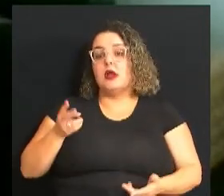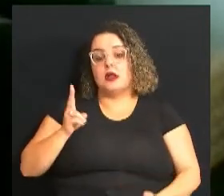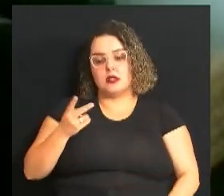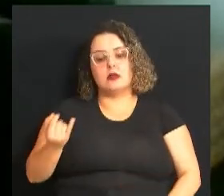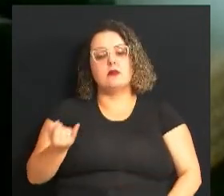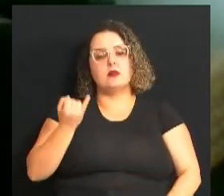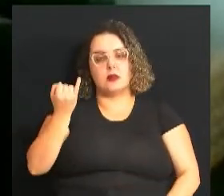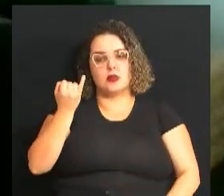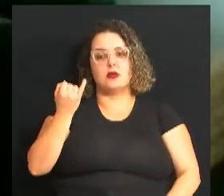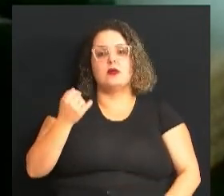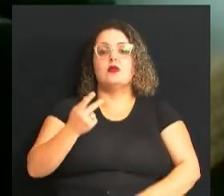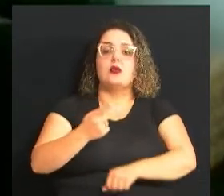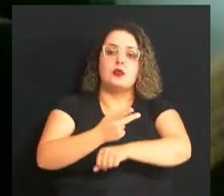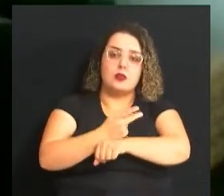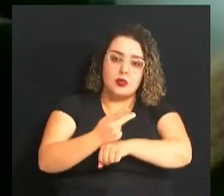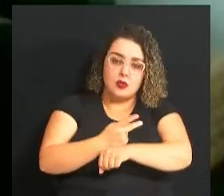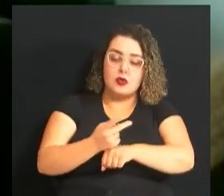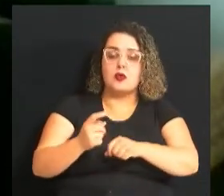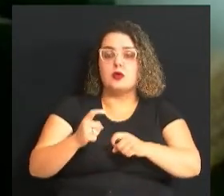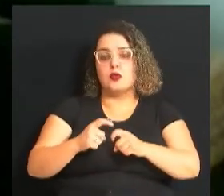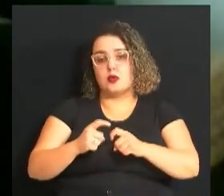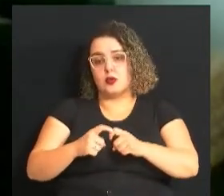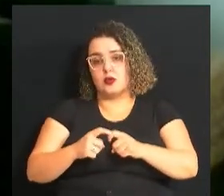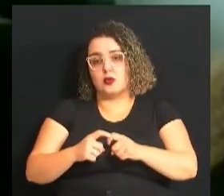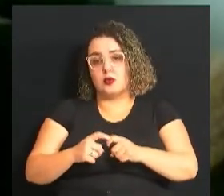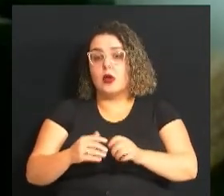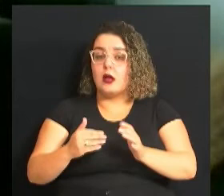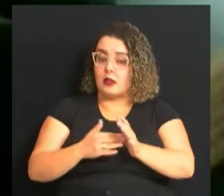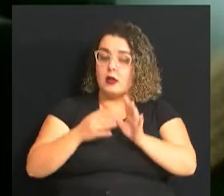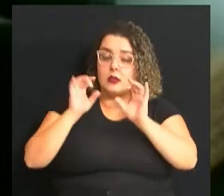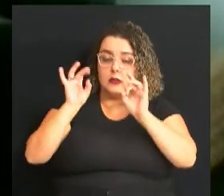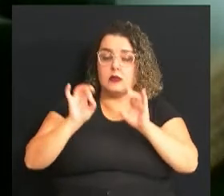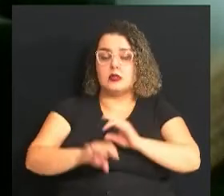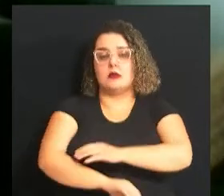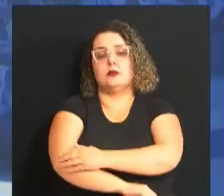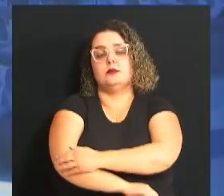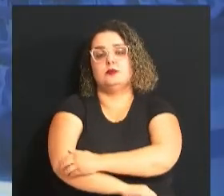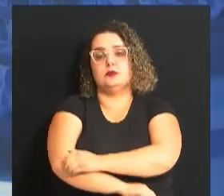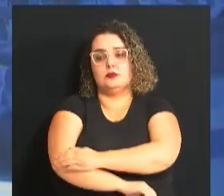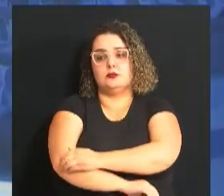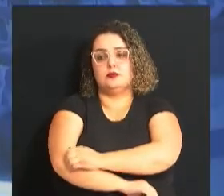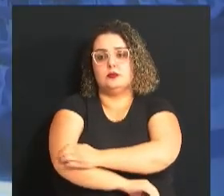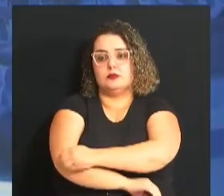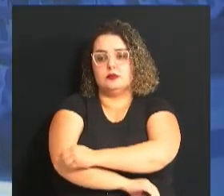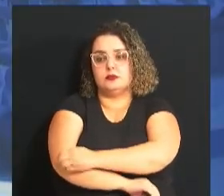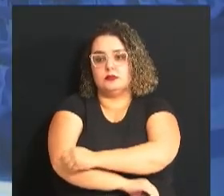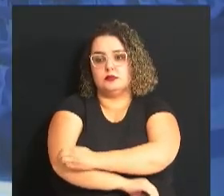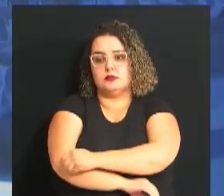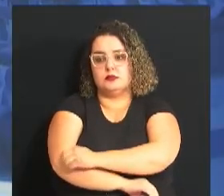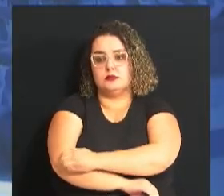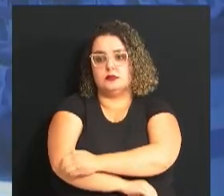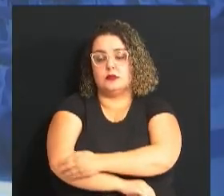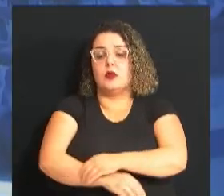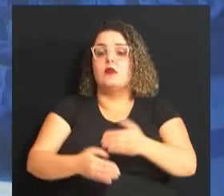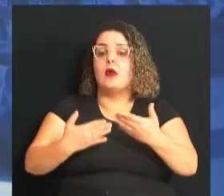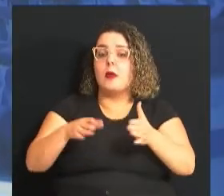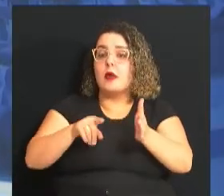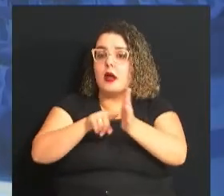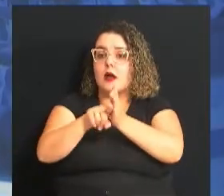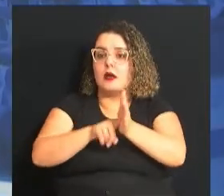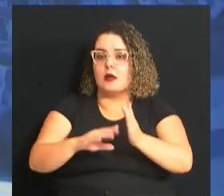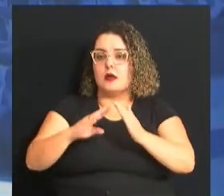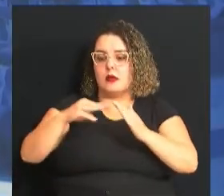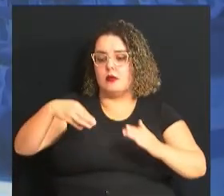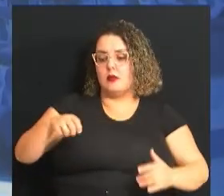gente procure um médico ou até um especialista. Doutor, já vou abrir aqui as perguntas do pessoal de casa. Maria